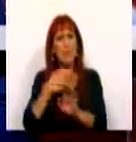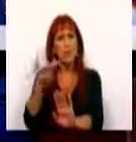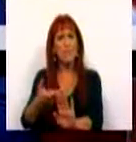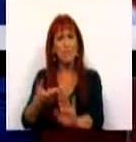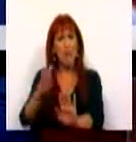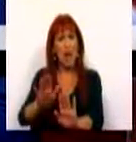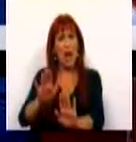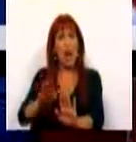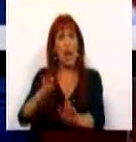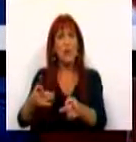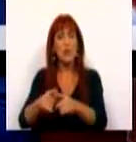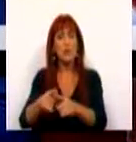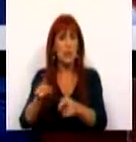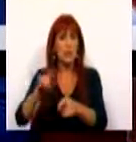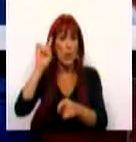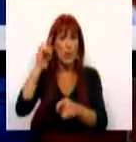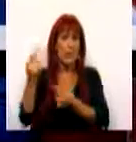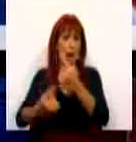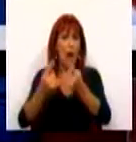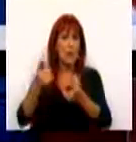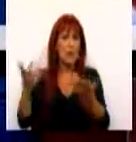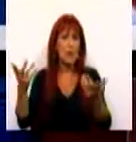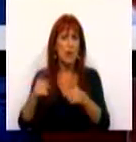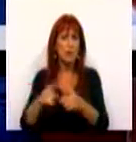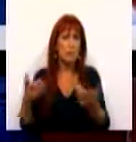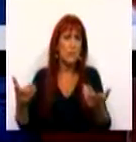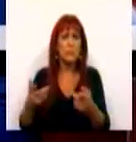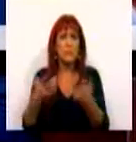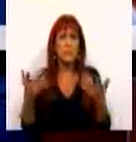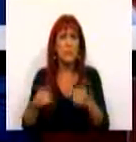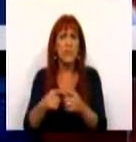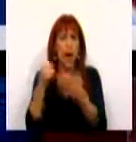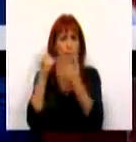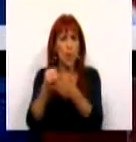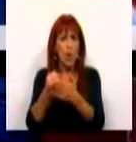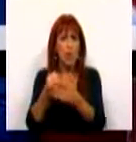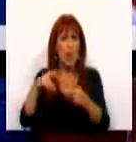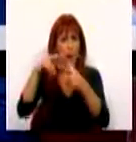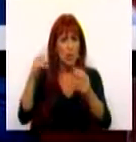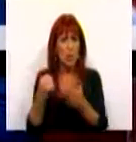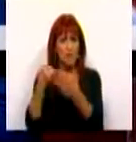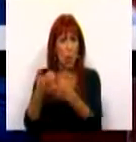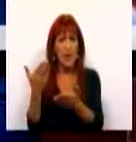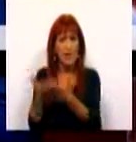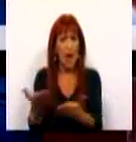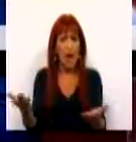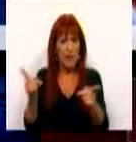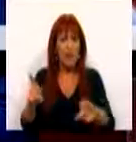de médicos, que também sei que em alguns casos estão até apoiados por autarquias,